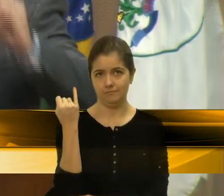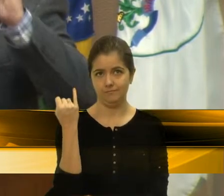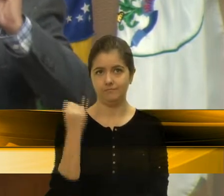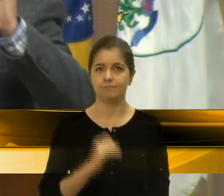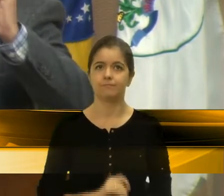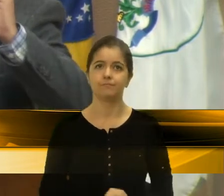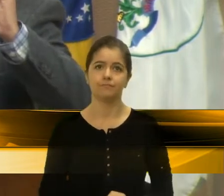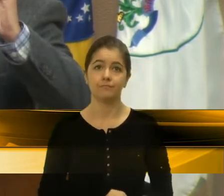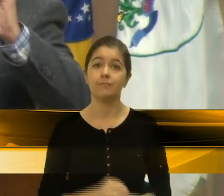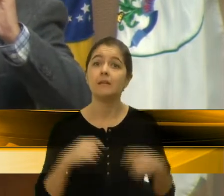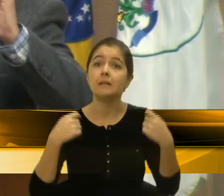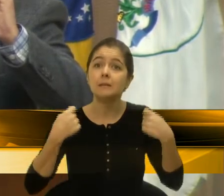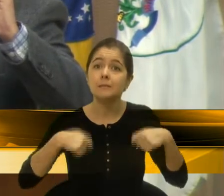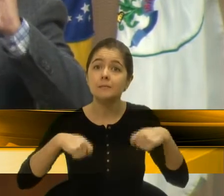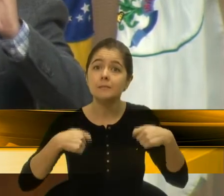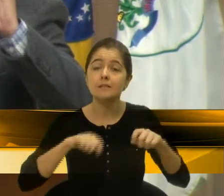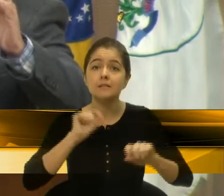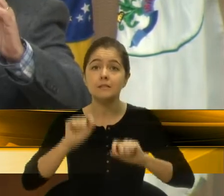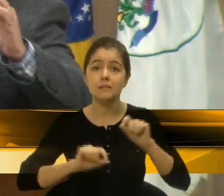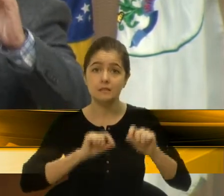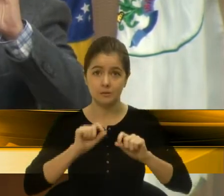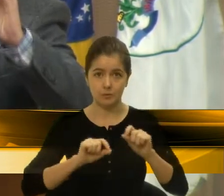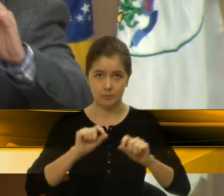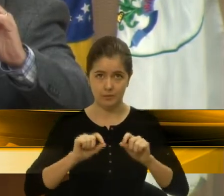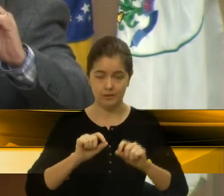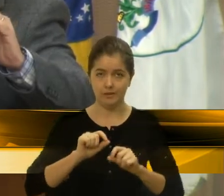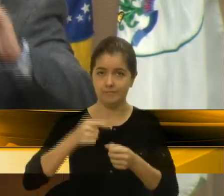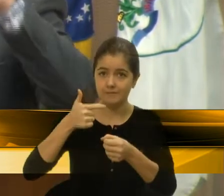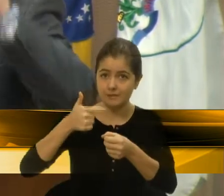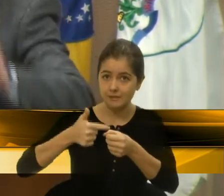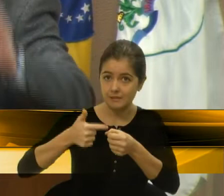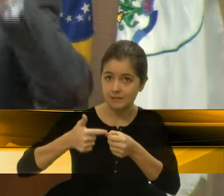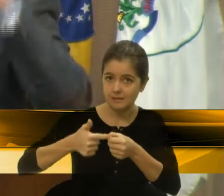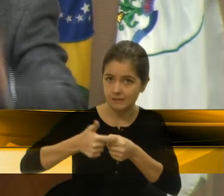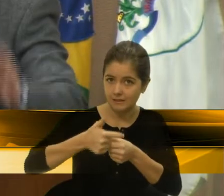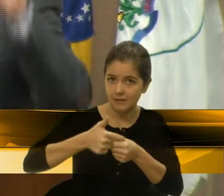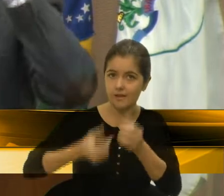é necessário o município criar e